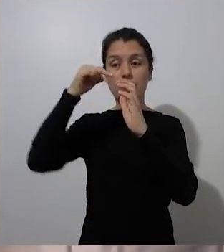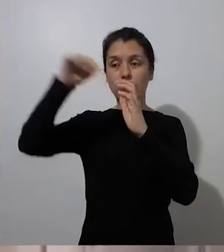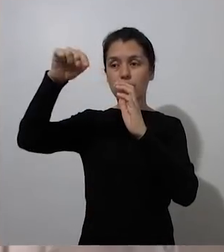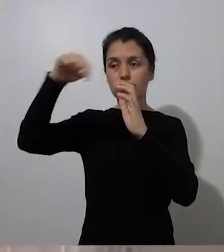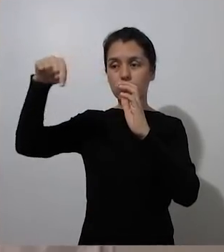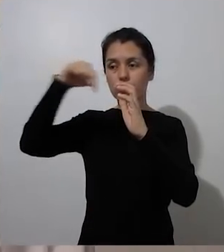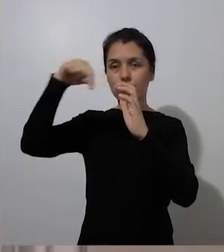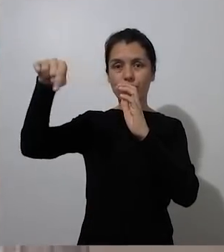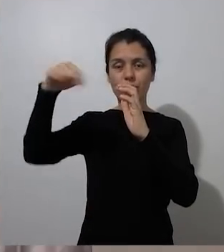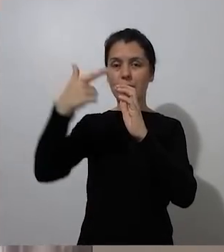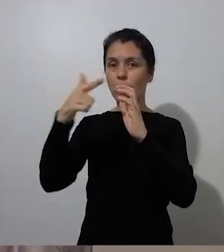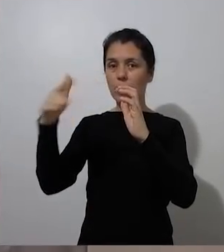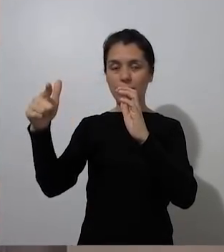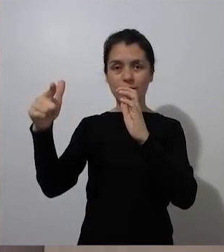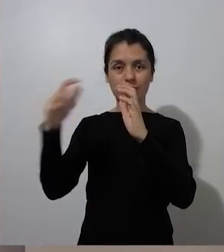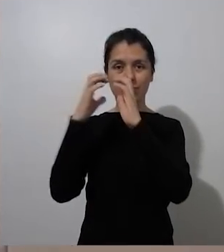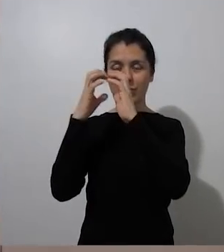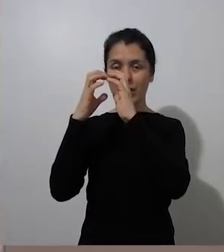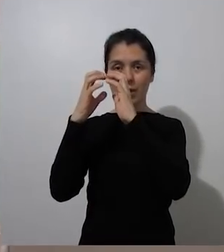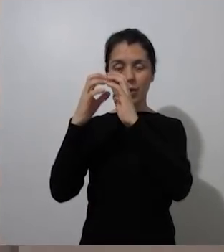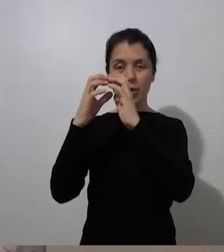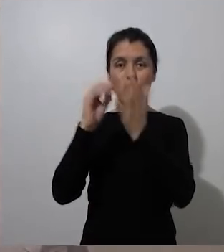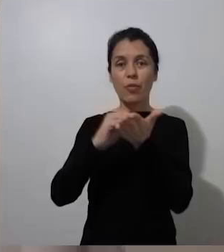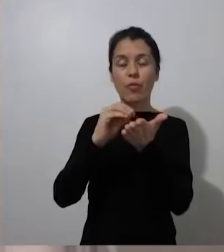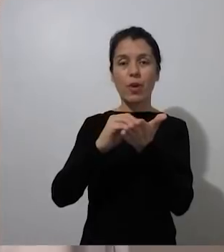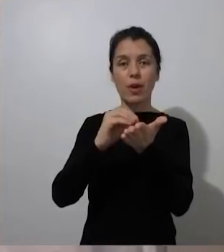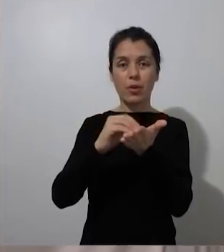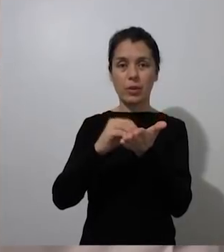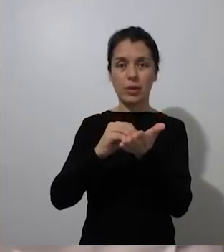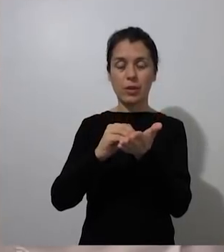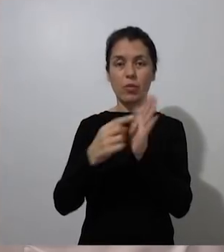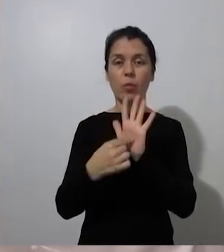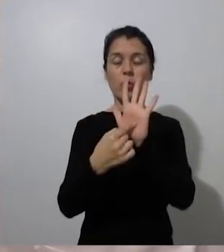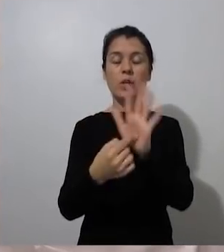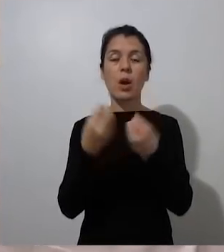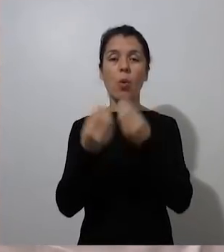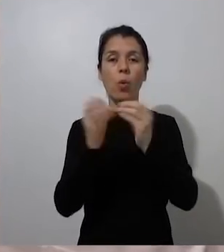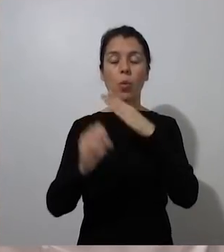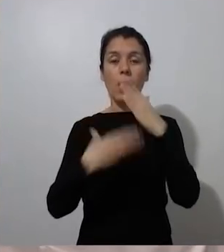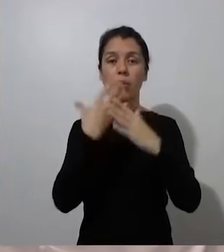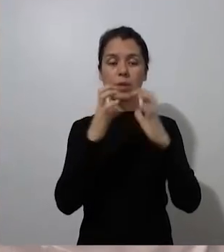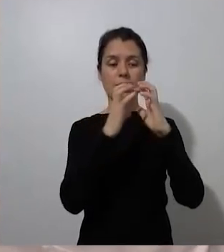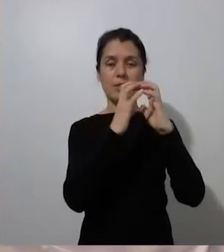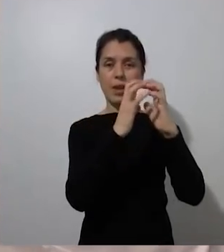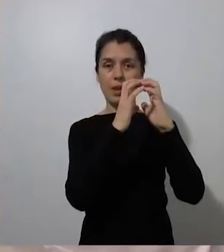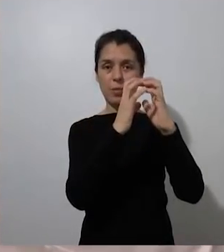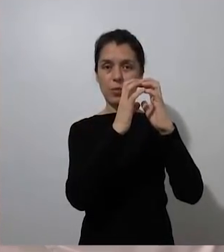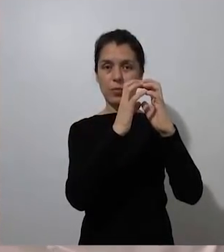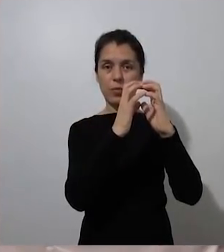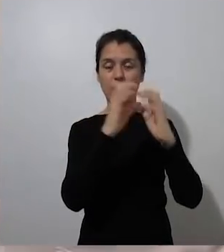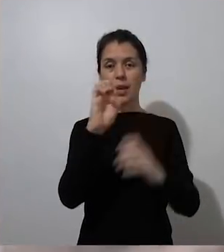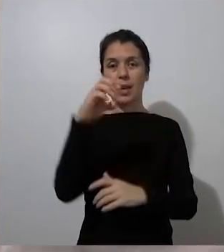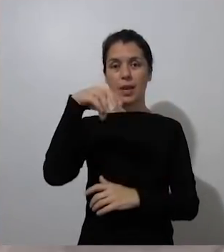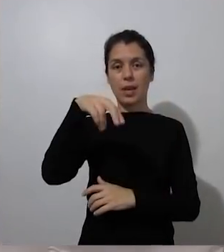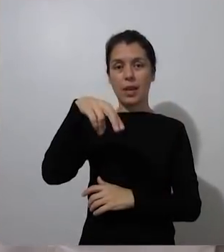nos receptores GABA, nos pós-sinápticos do cérebro. Eu vou explicar, mostrar para vocês como é que funciona aqui o cérebro, como é que funciona